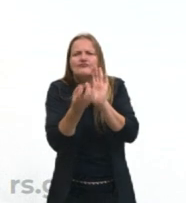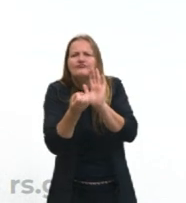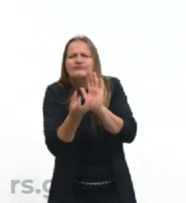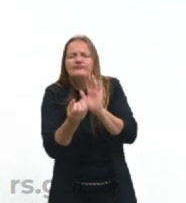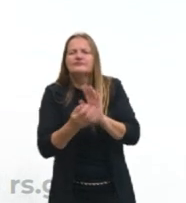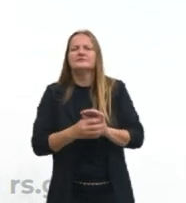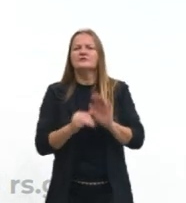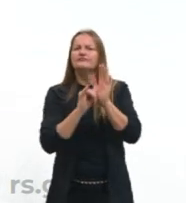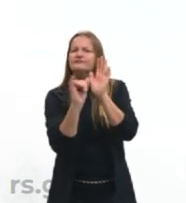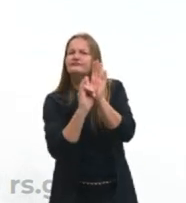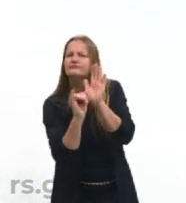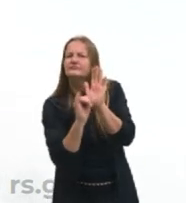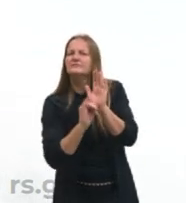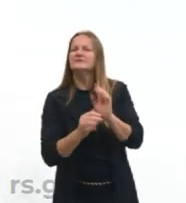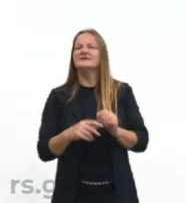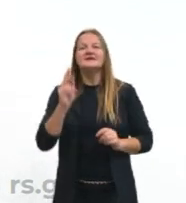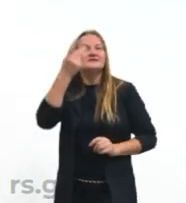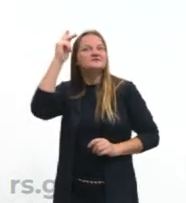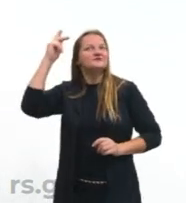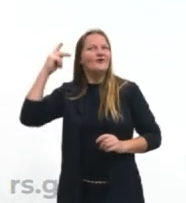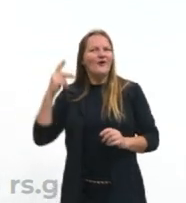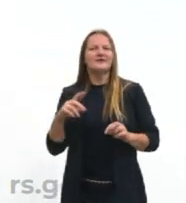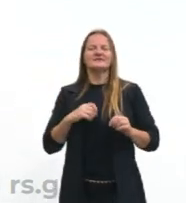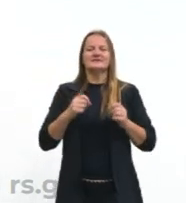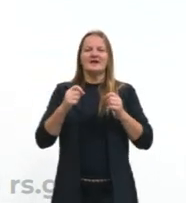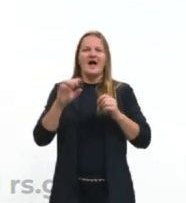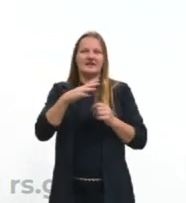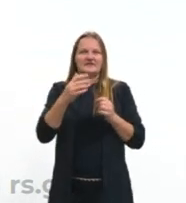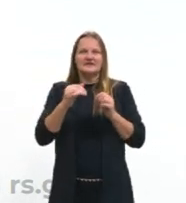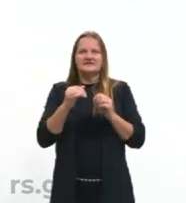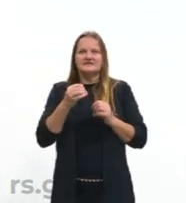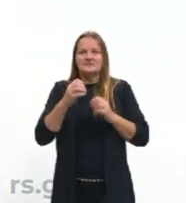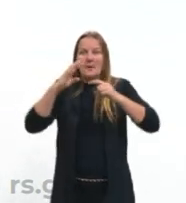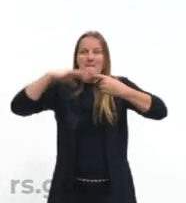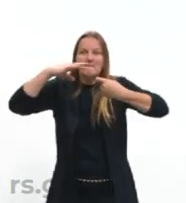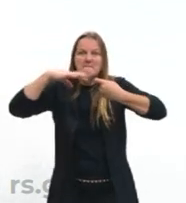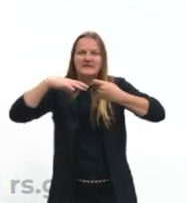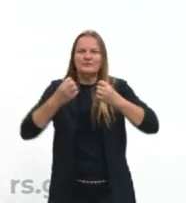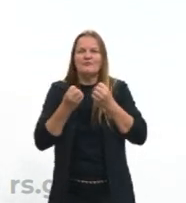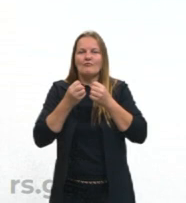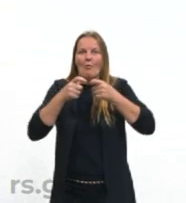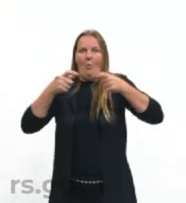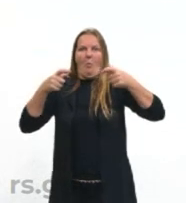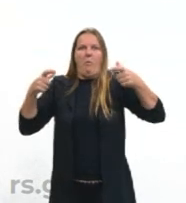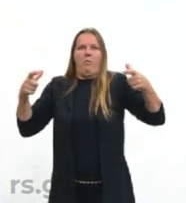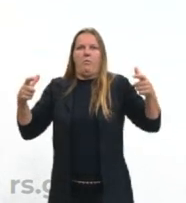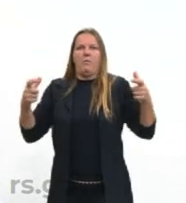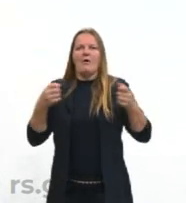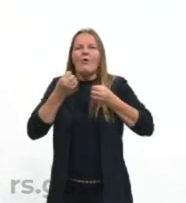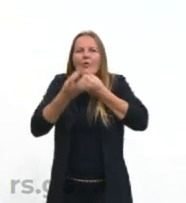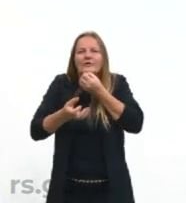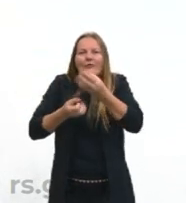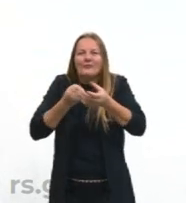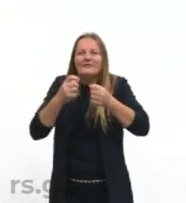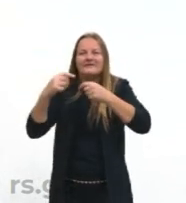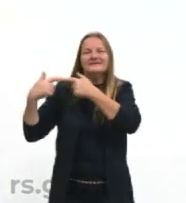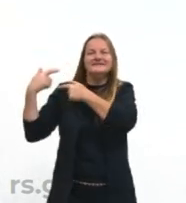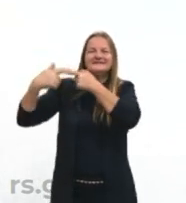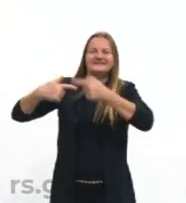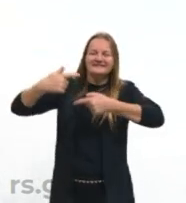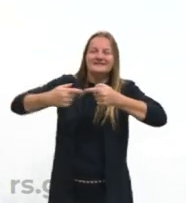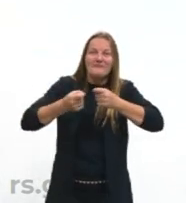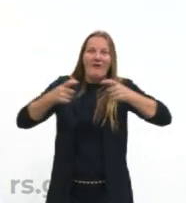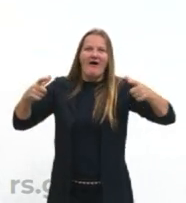conversa por histórias então esses mitos eram aumentados diminuídos era dessa forma quer um passado de geração